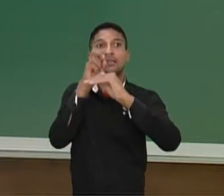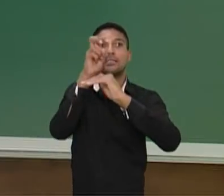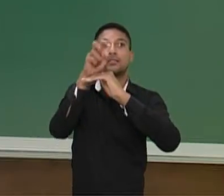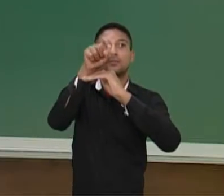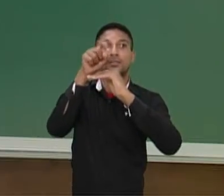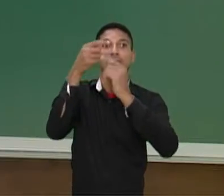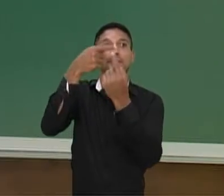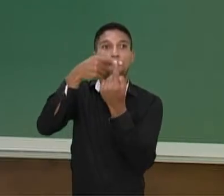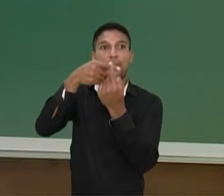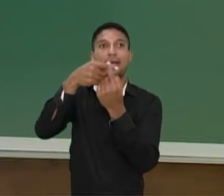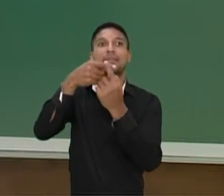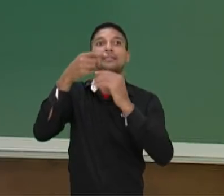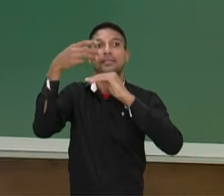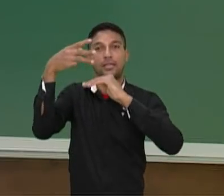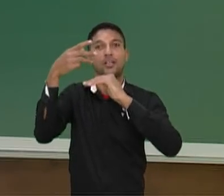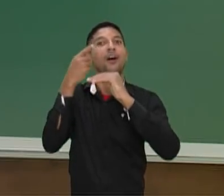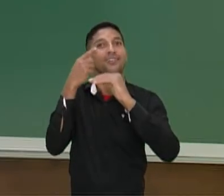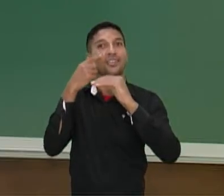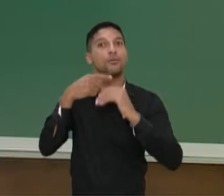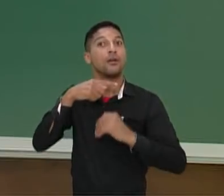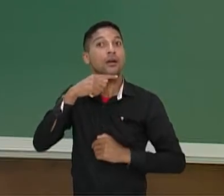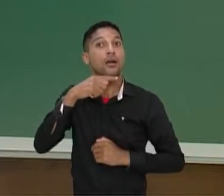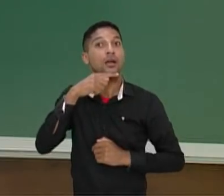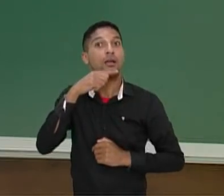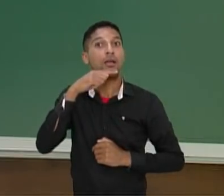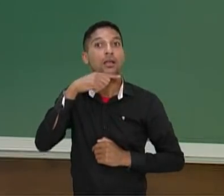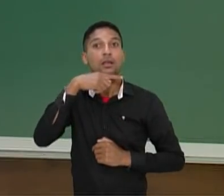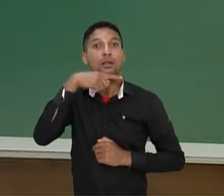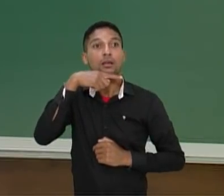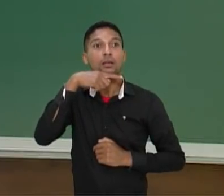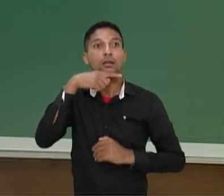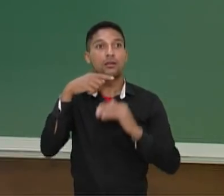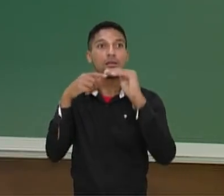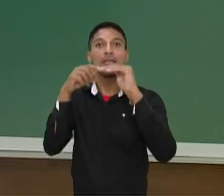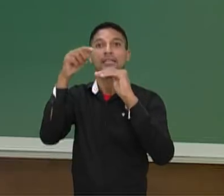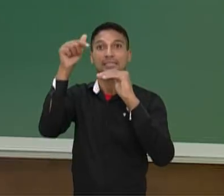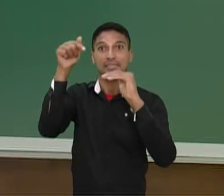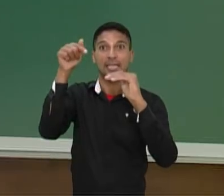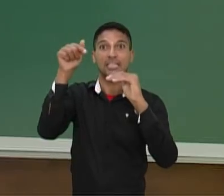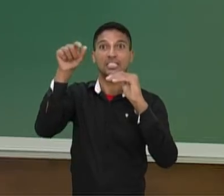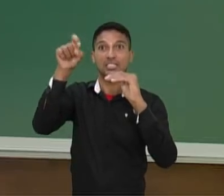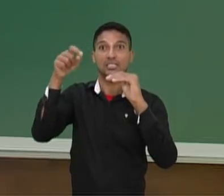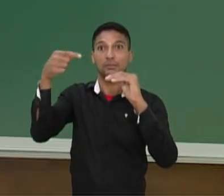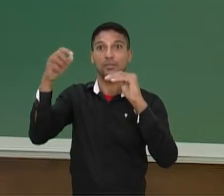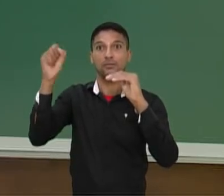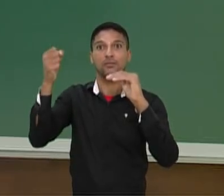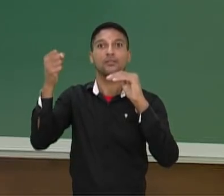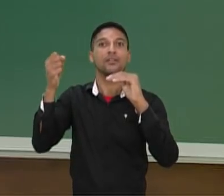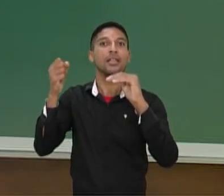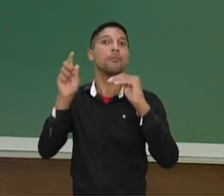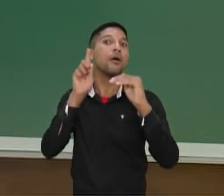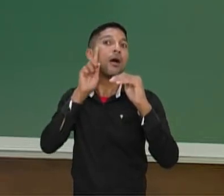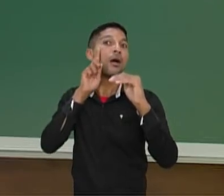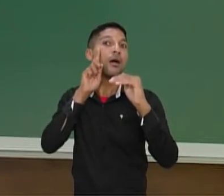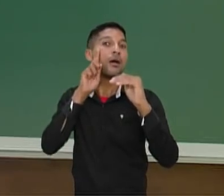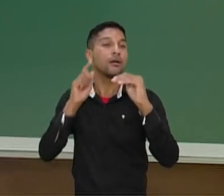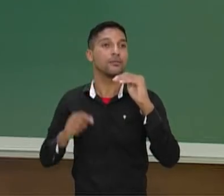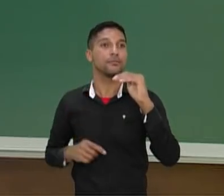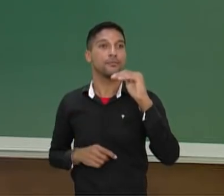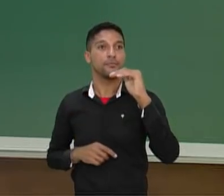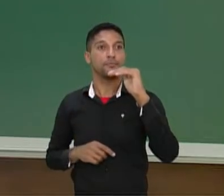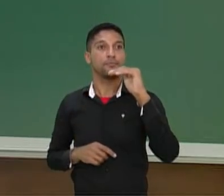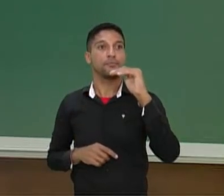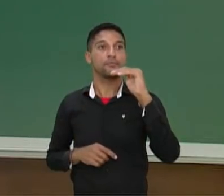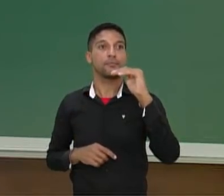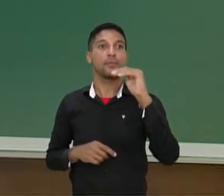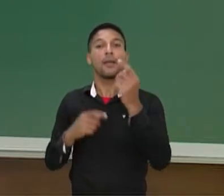mais 3, que era o lado aqui de baixo, lembram? 7x menos 8, que era o lado aqui da direita. Mais as